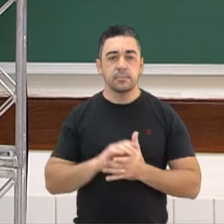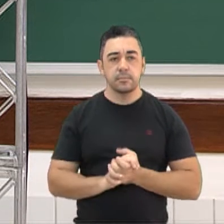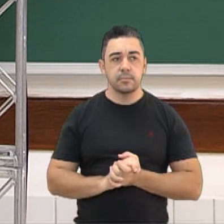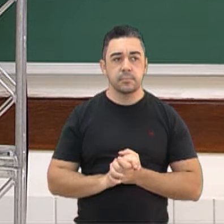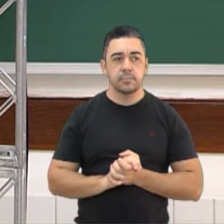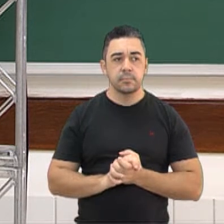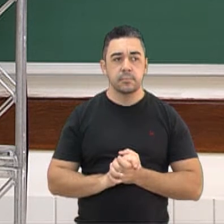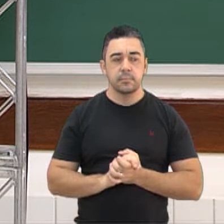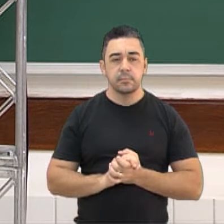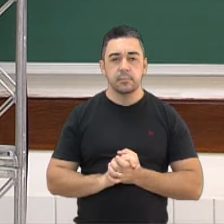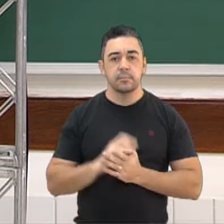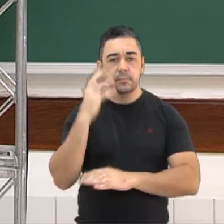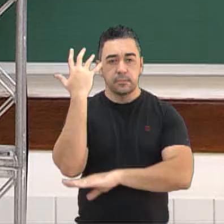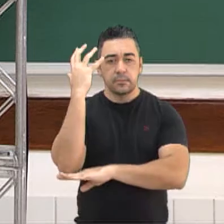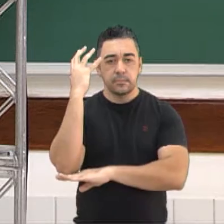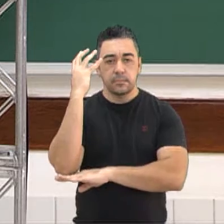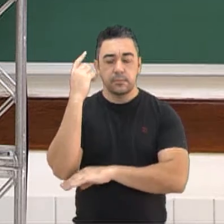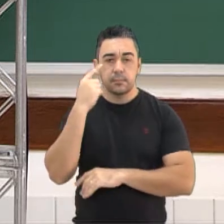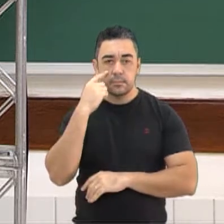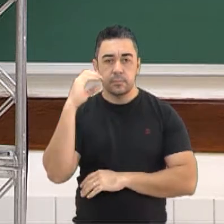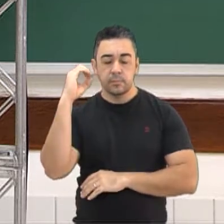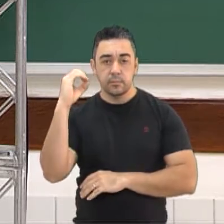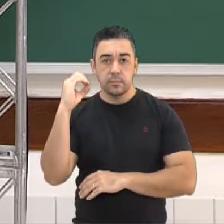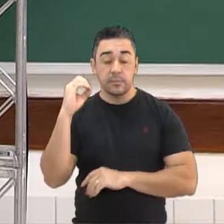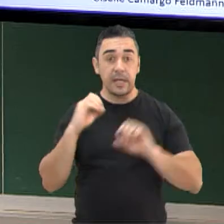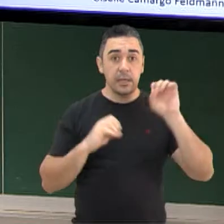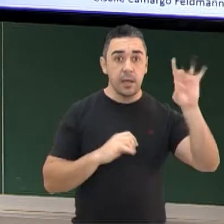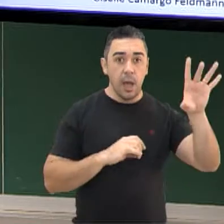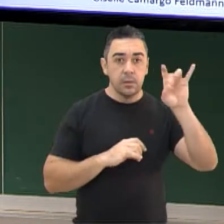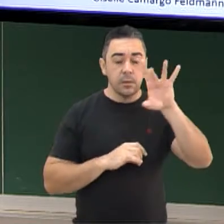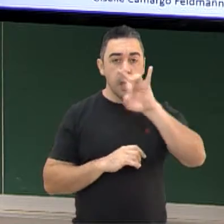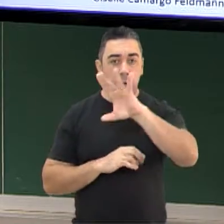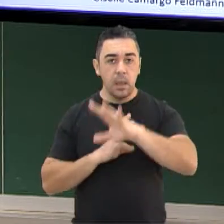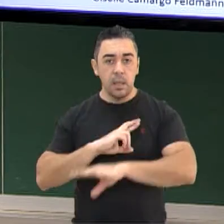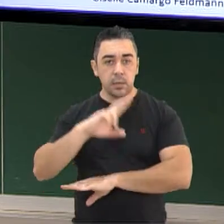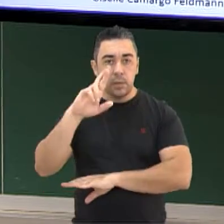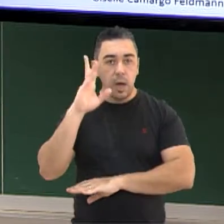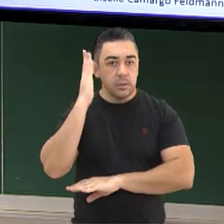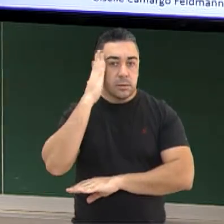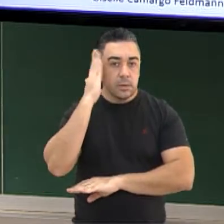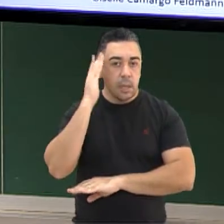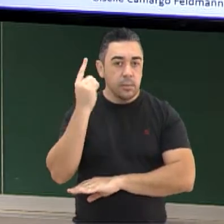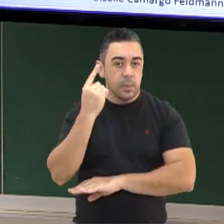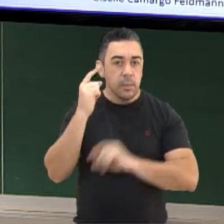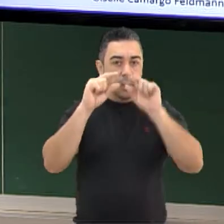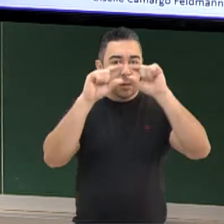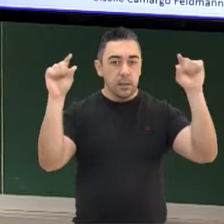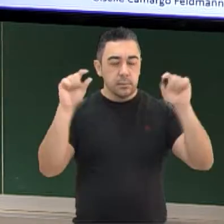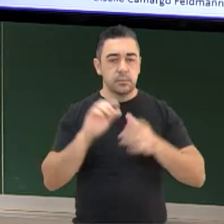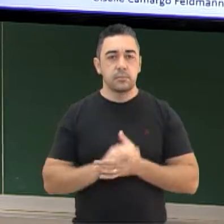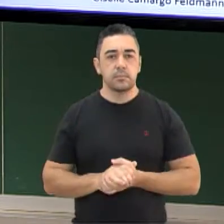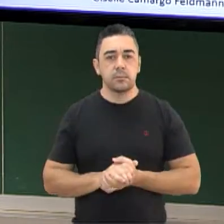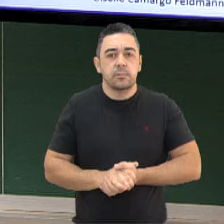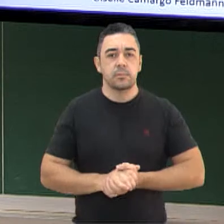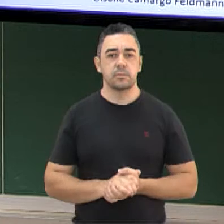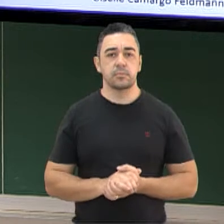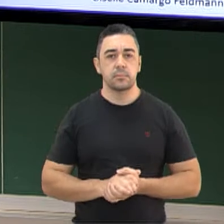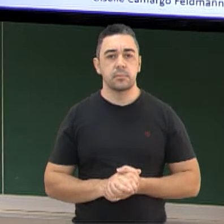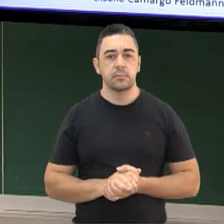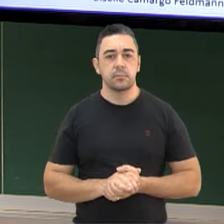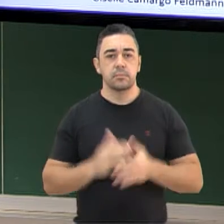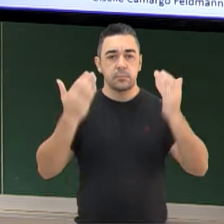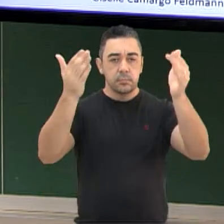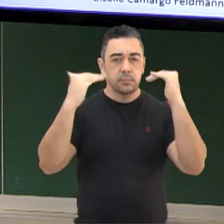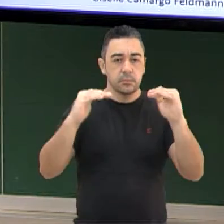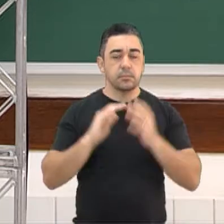árvore e olho. Cada religião, a primeira linha nós já deciframos. Cada religião.